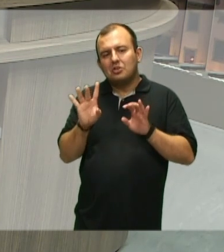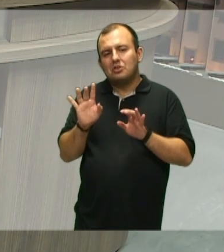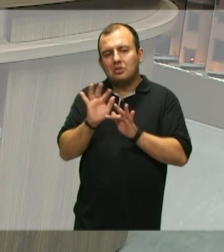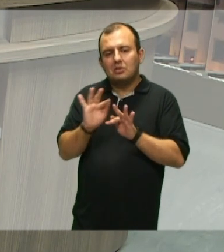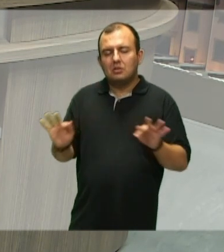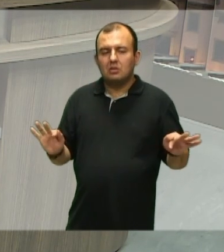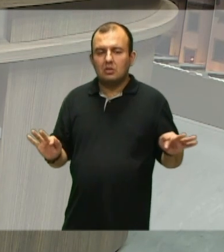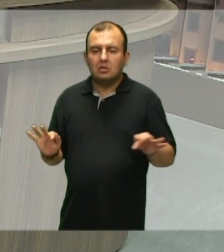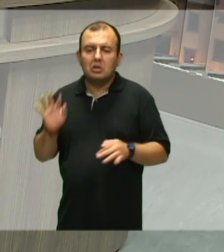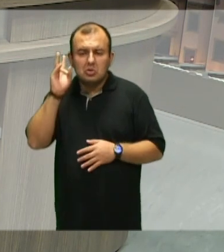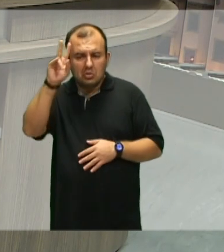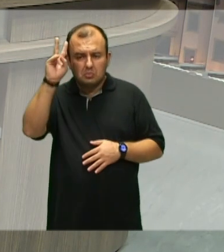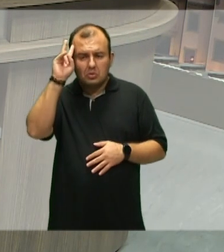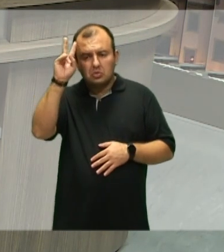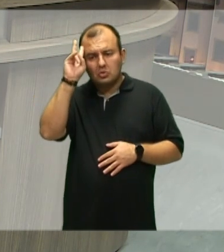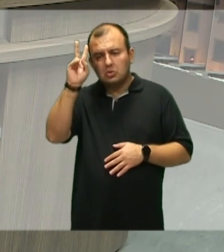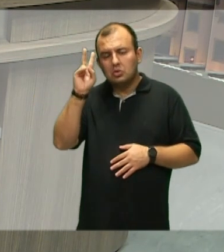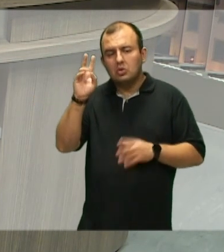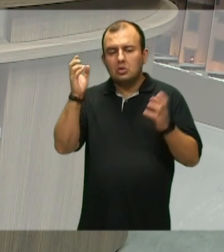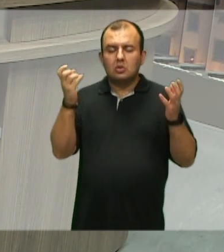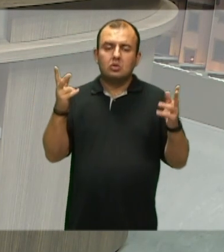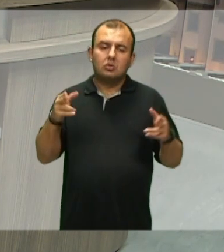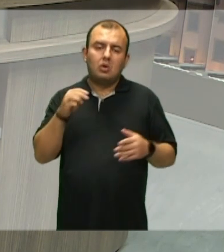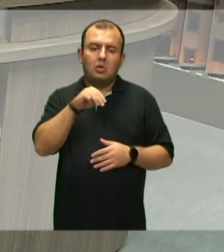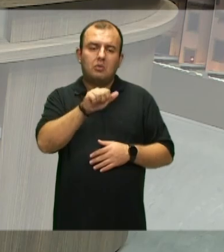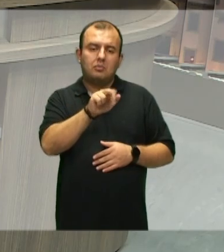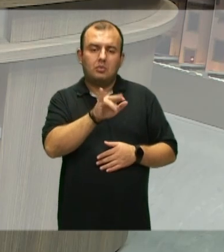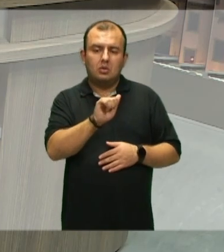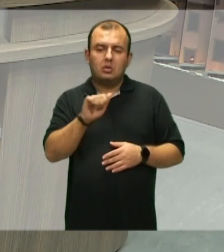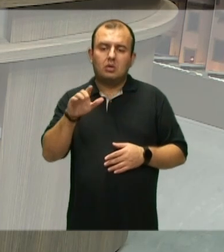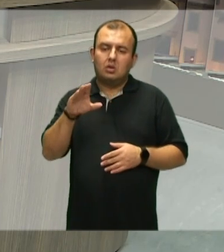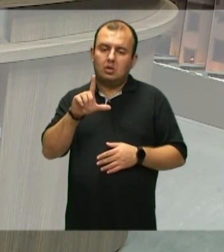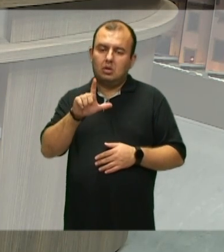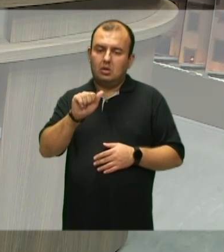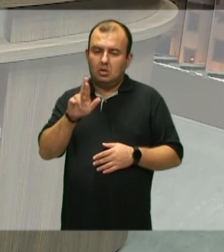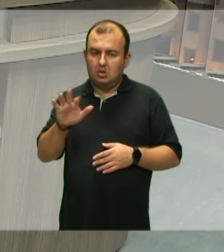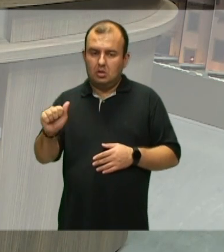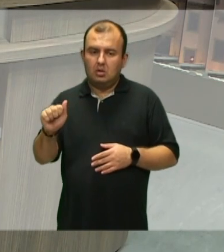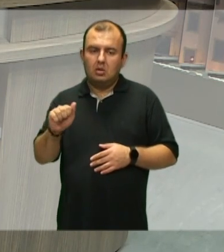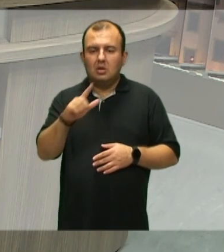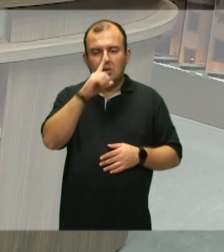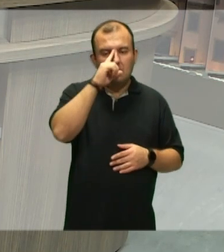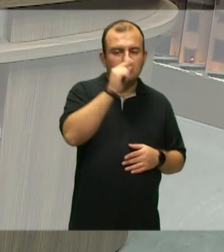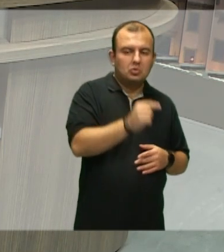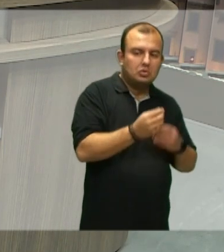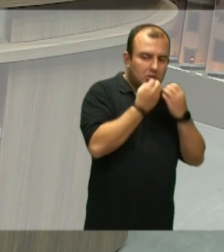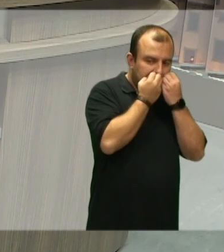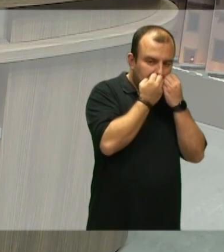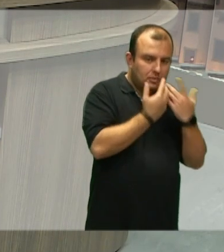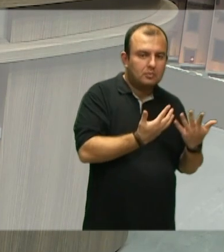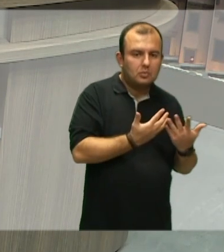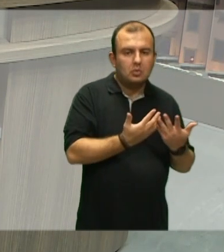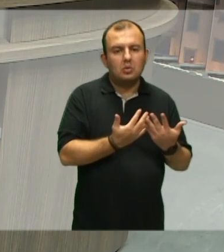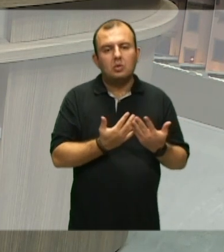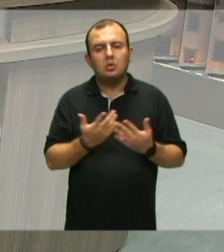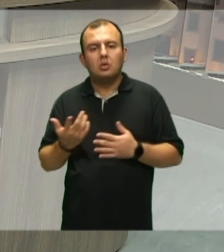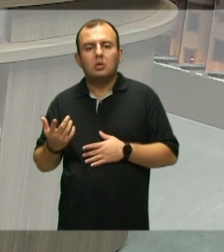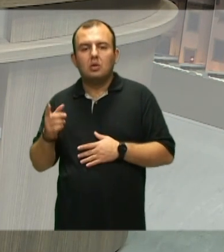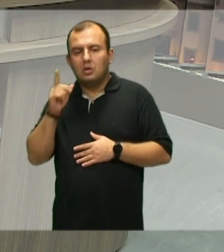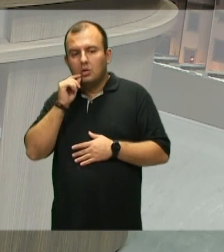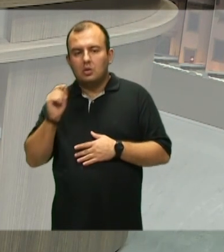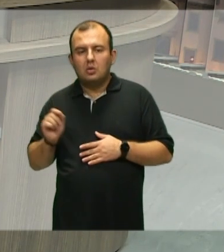simplesmente uma história, como a Maria Clara fazia, né, que ela fez, né, a bruxinha que era boa, ou o rapto